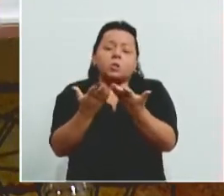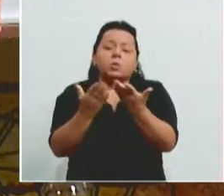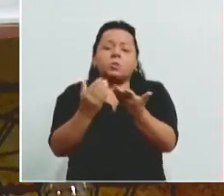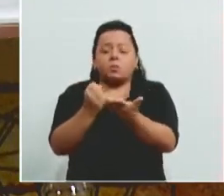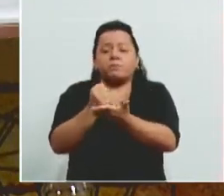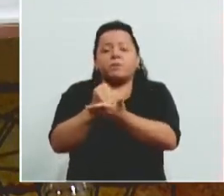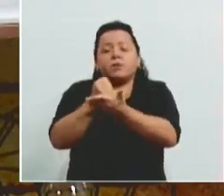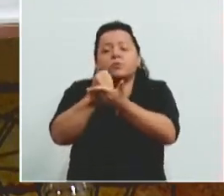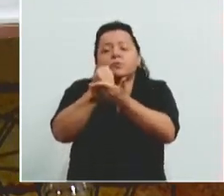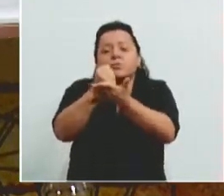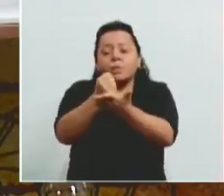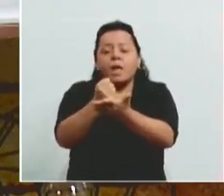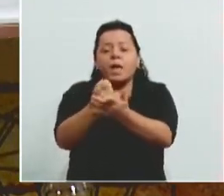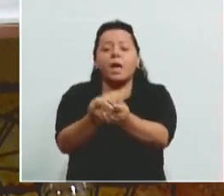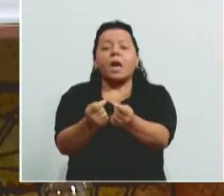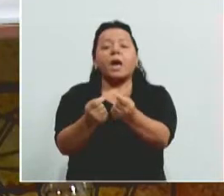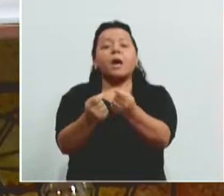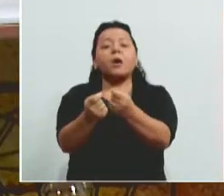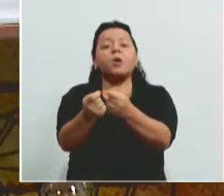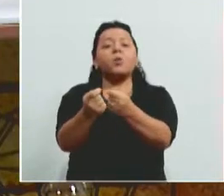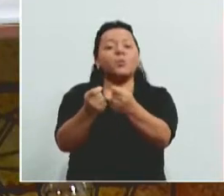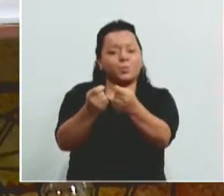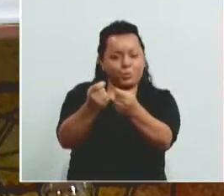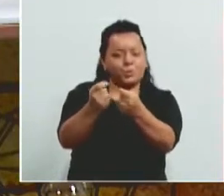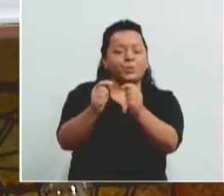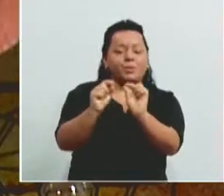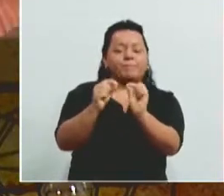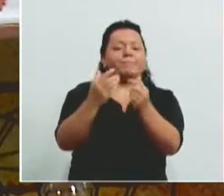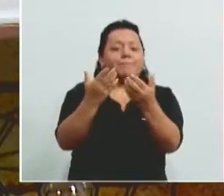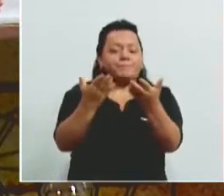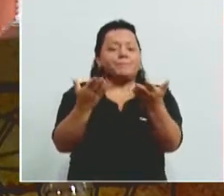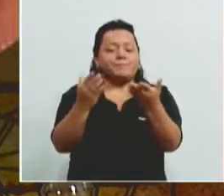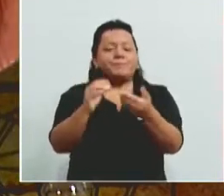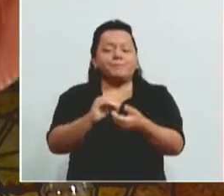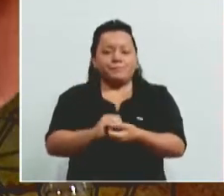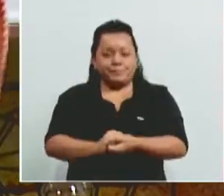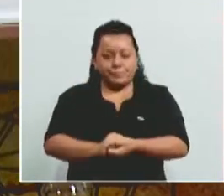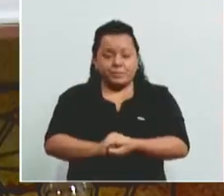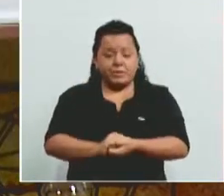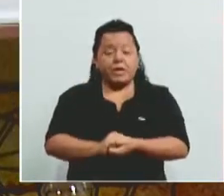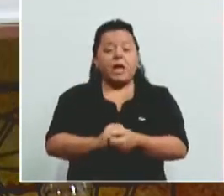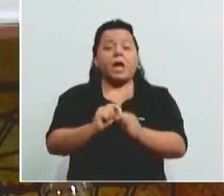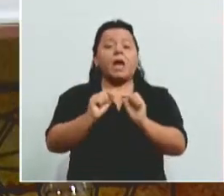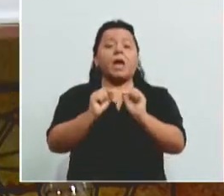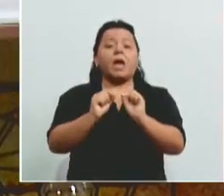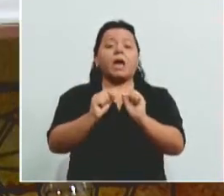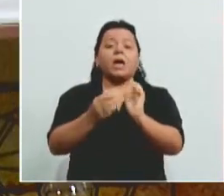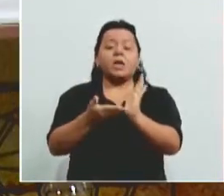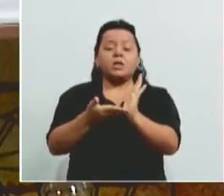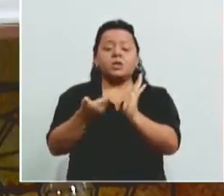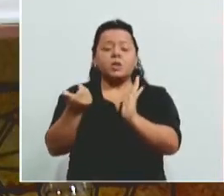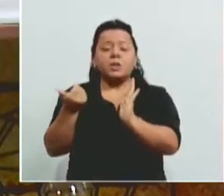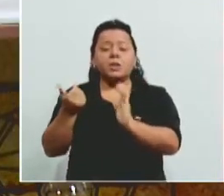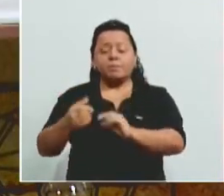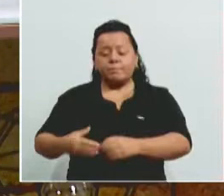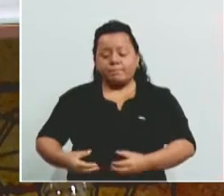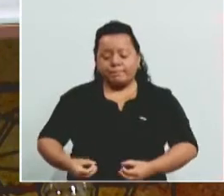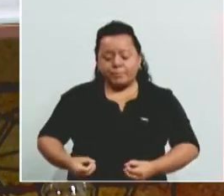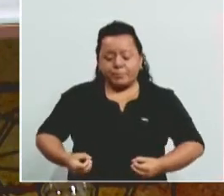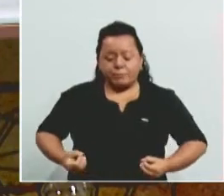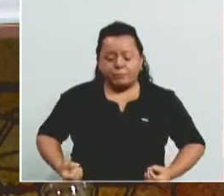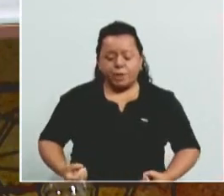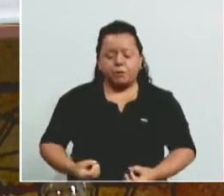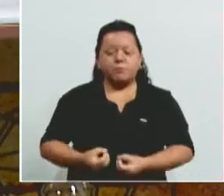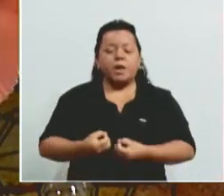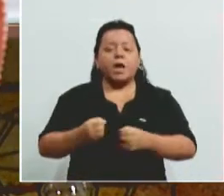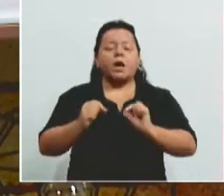gente vai fazer medicação, a medicação você vai ter que tomar sempre. Tirou o máximo de foco de endometriose, beleza. Se está